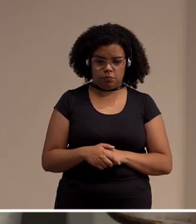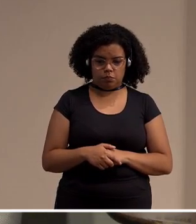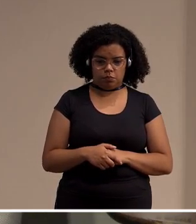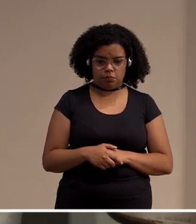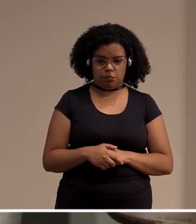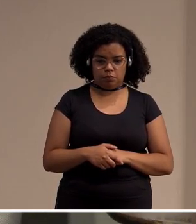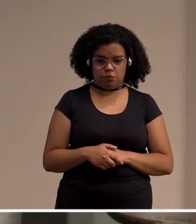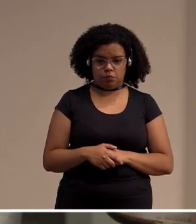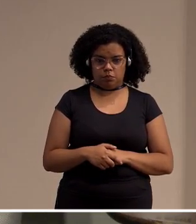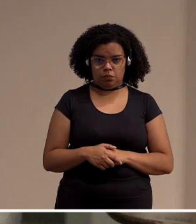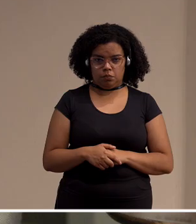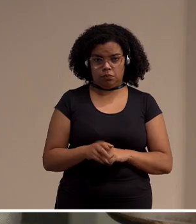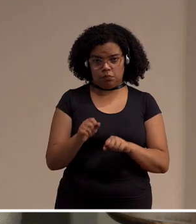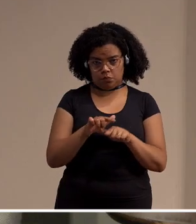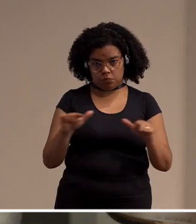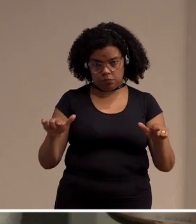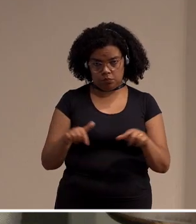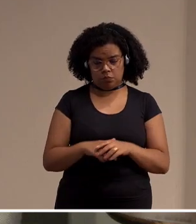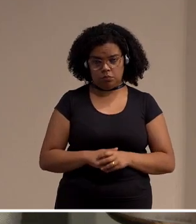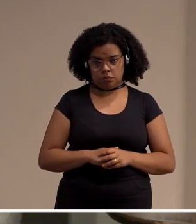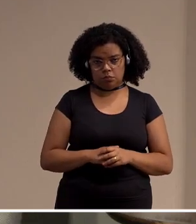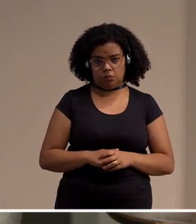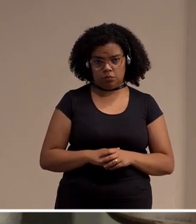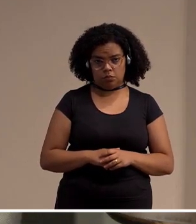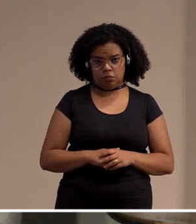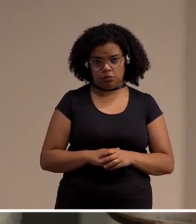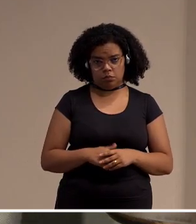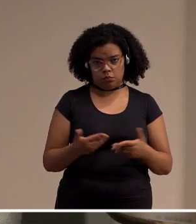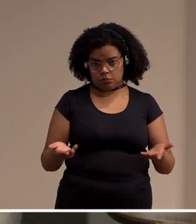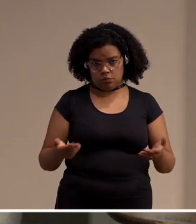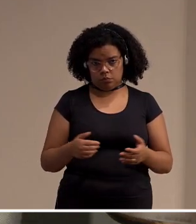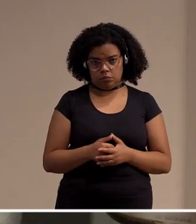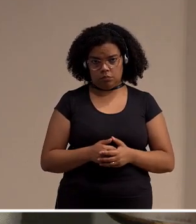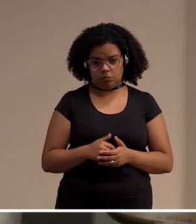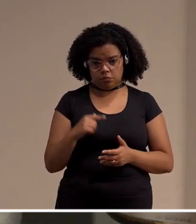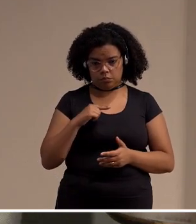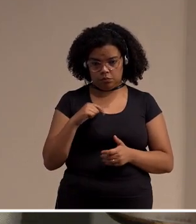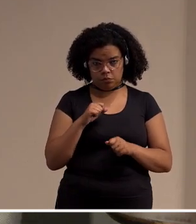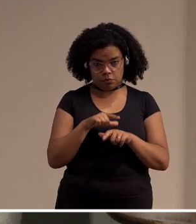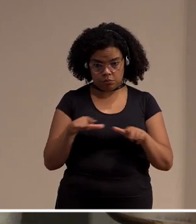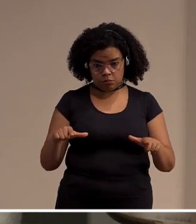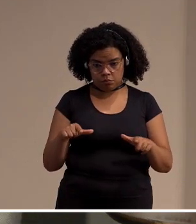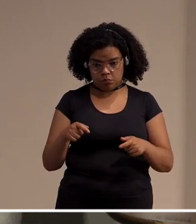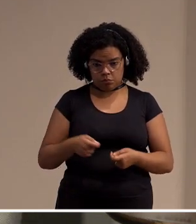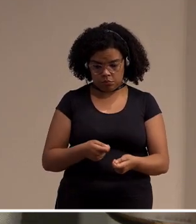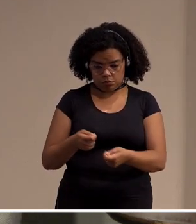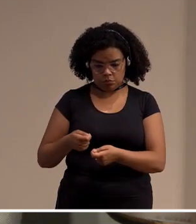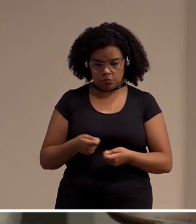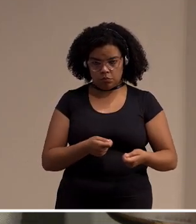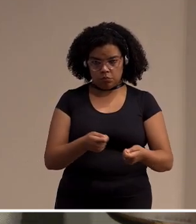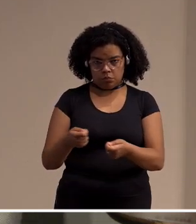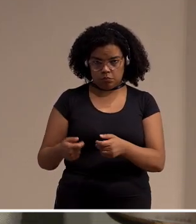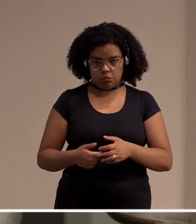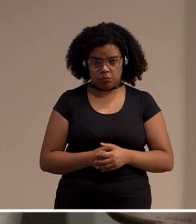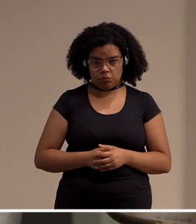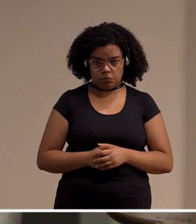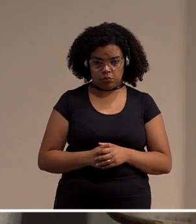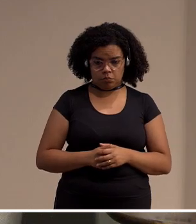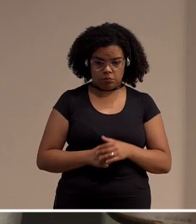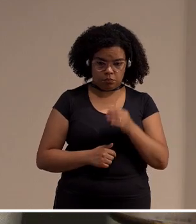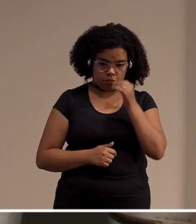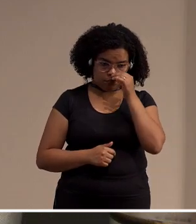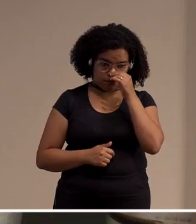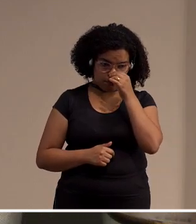É humanitário por ser limpo, né? Então, por haver higiene, não me parece haver qualquer sentido de